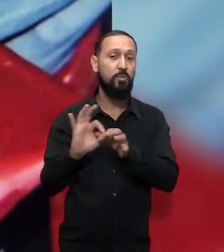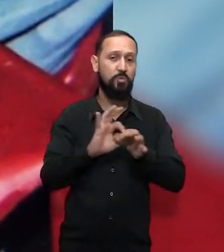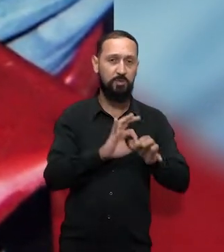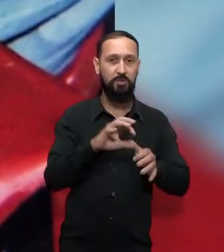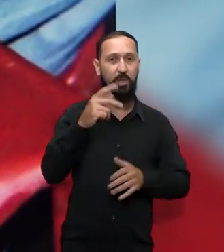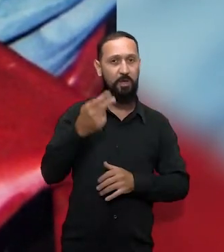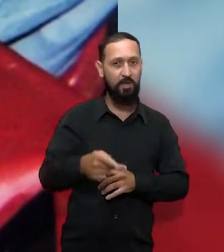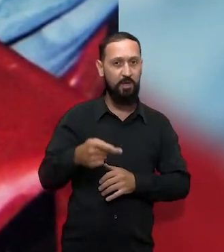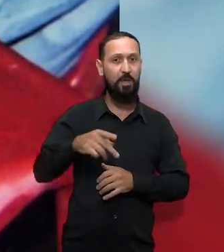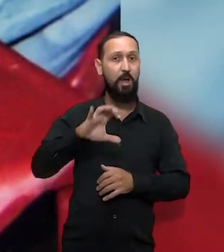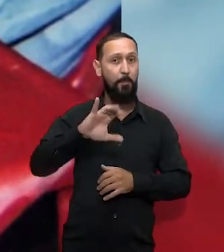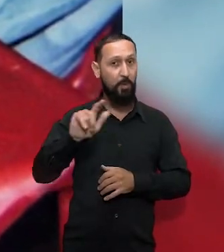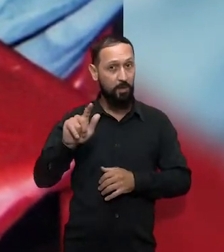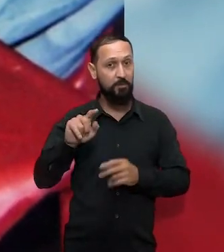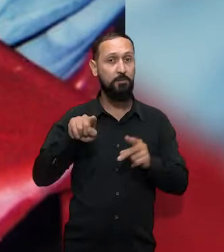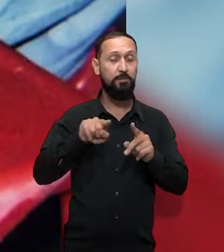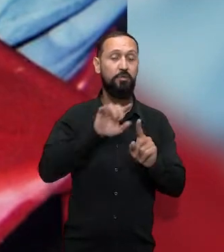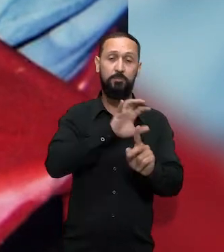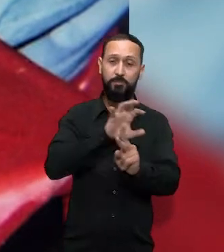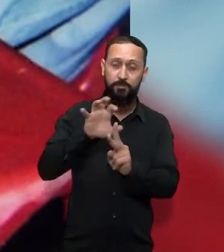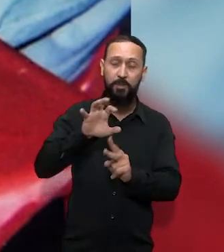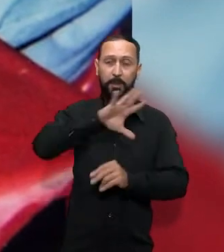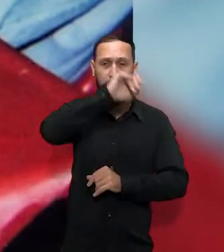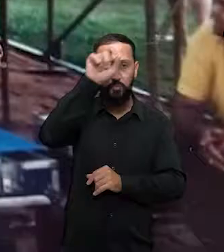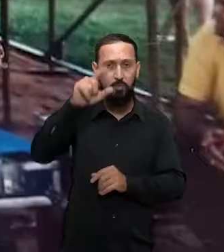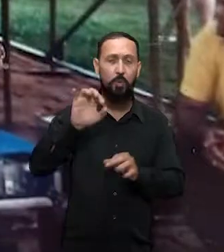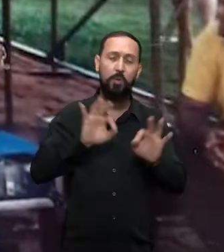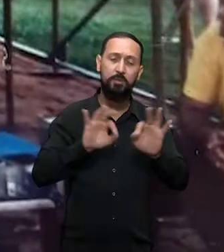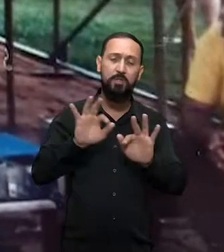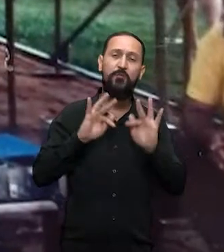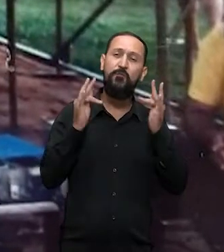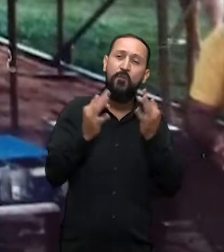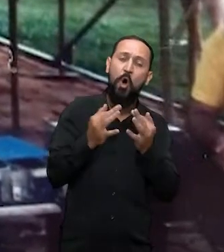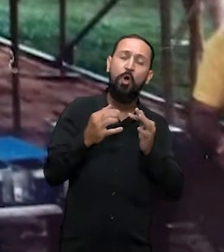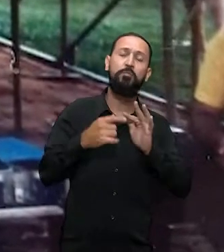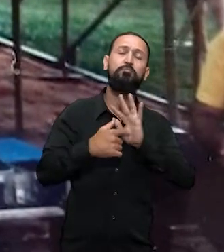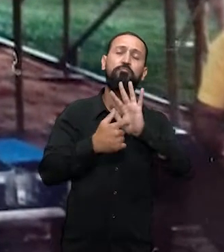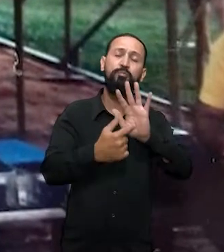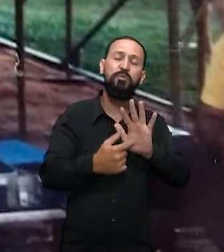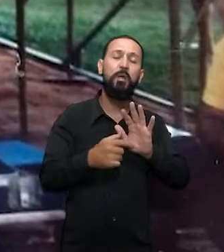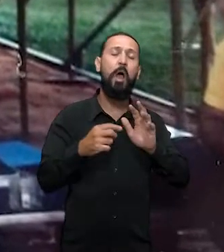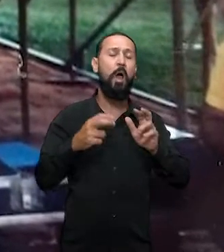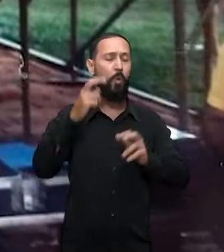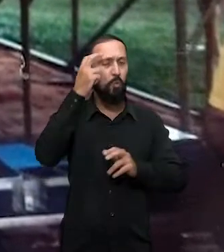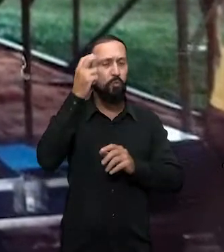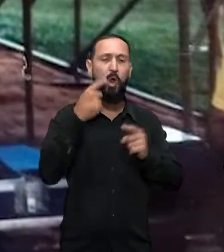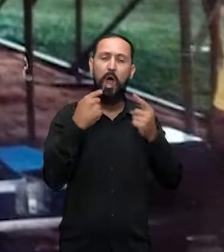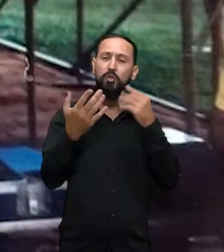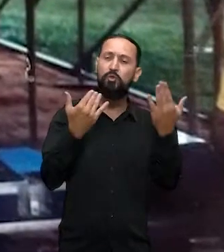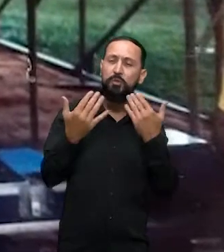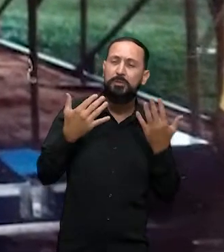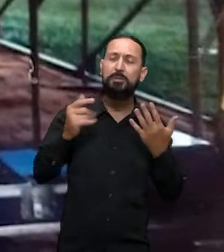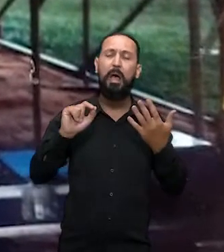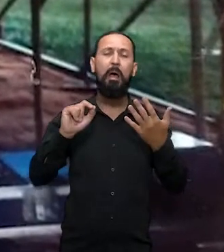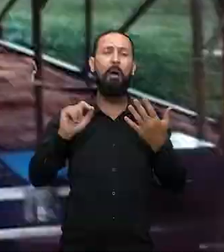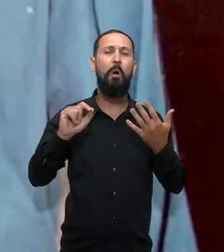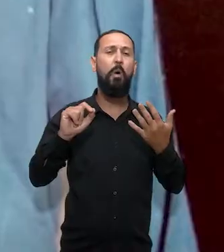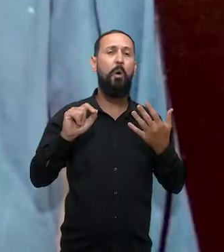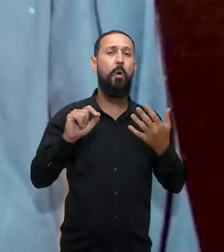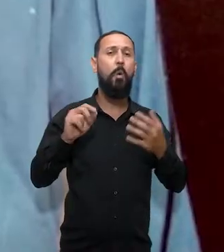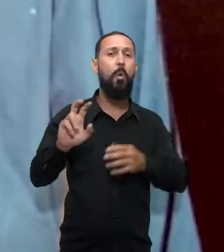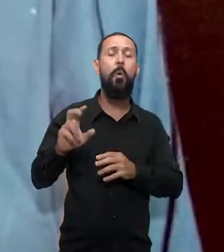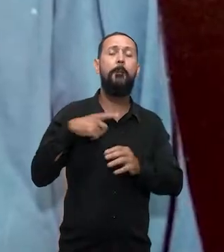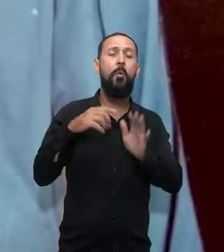e, consequentemente, de Mato Grosso do Sul, promovendo fóruns, manifestos culturais, estimulando discussões e